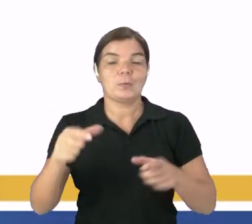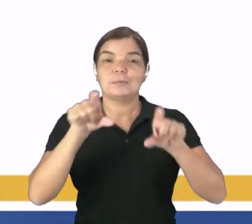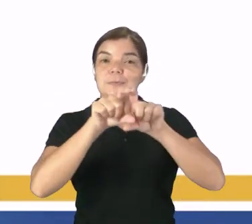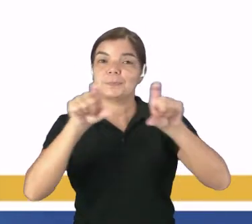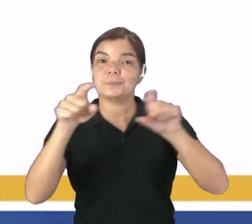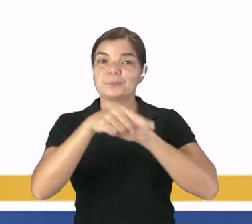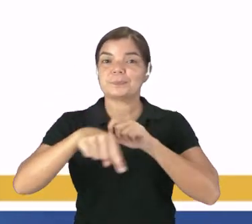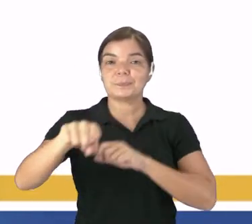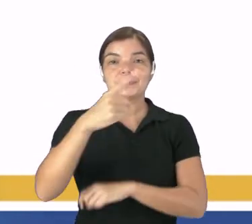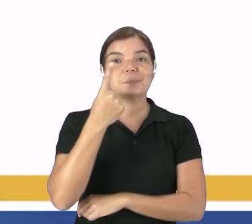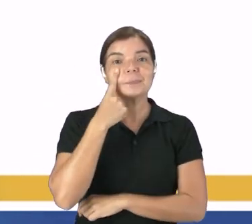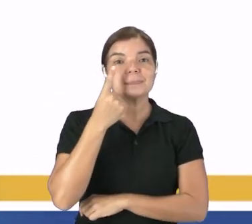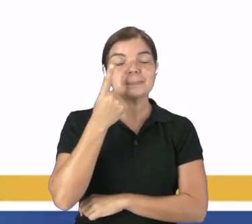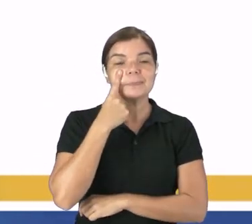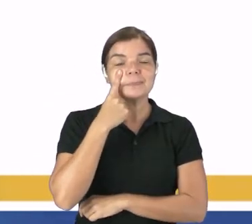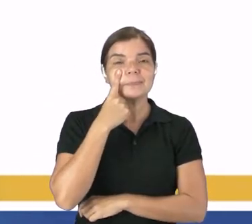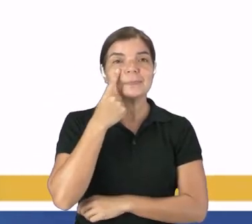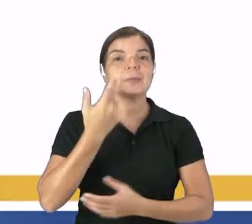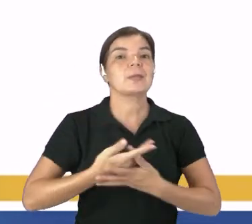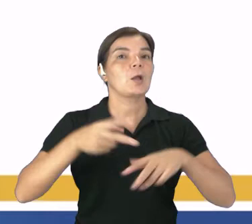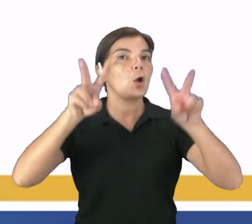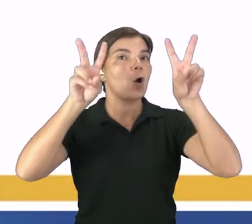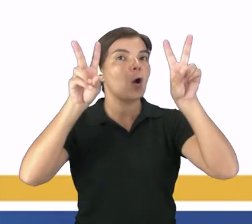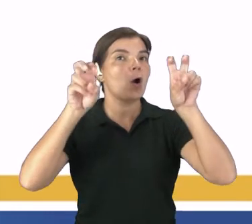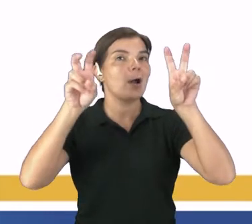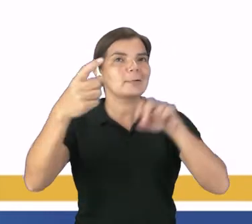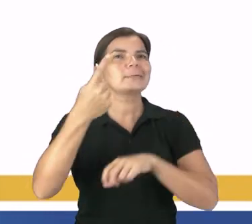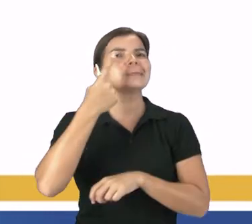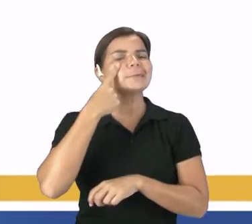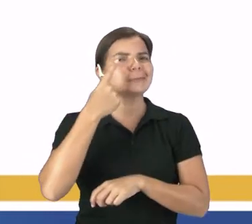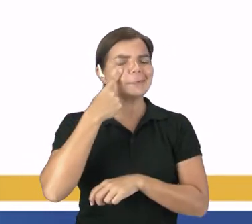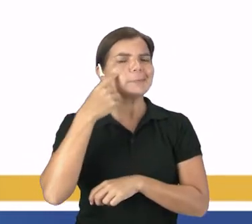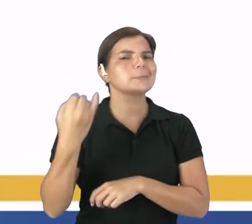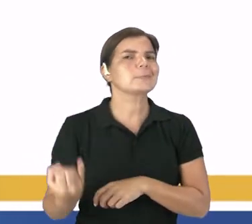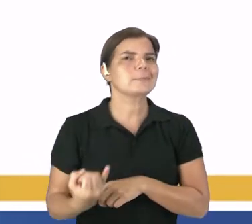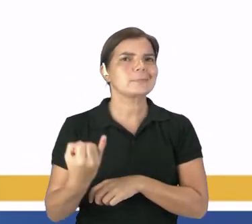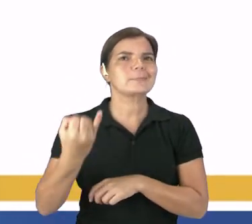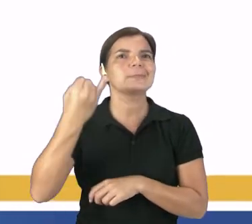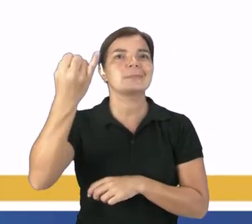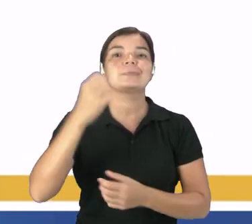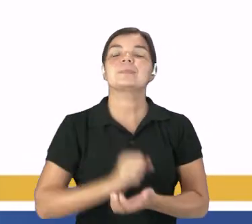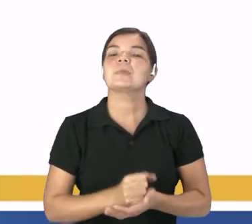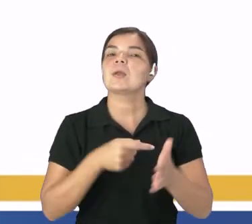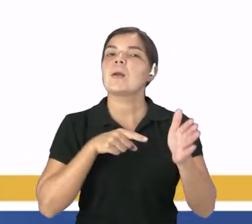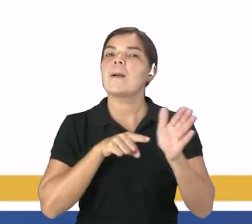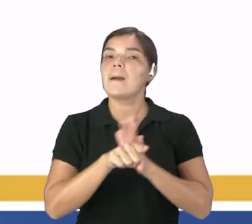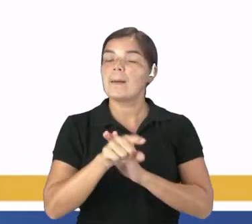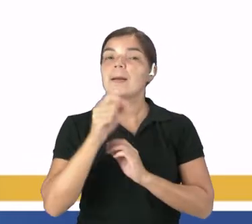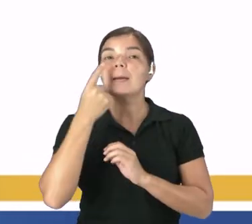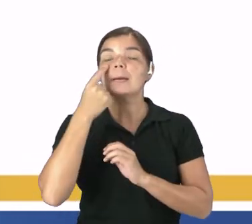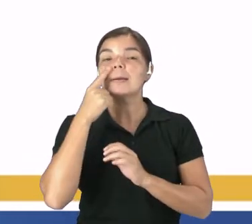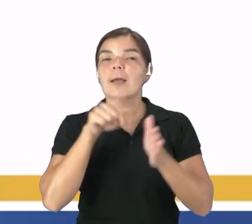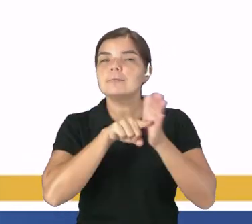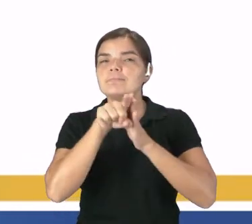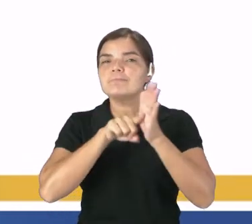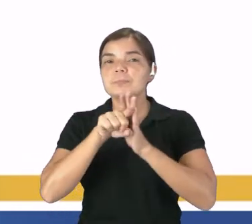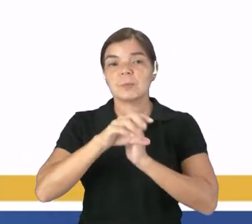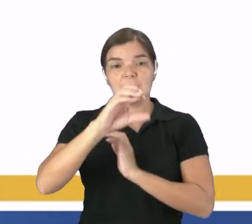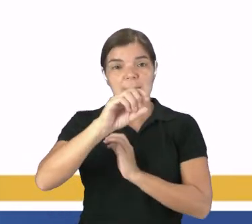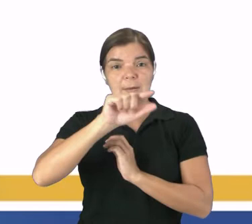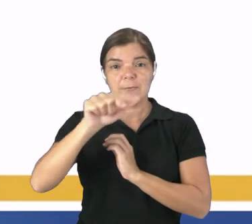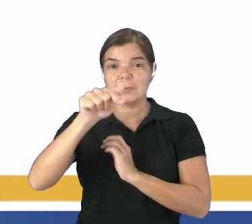outra tirinha para vocês verem. E aí, no título dessa tirinha, a gente já tem um dado super importante, que uma pesquisa aponta